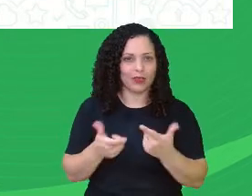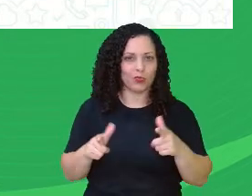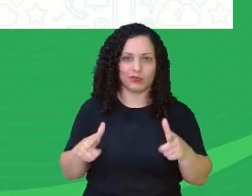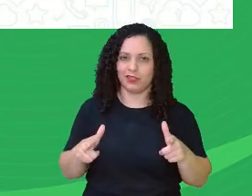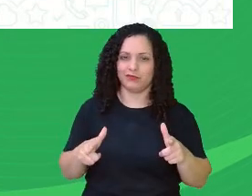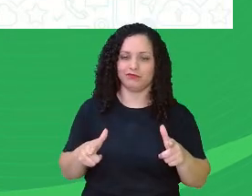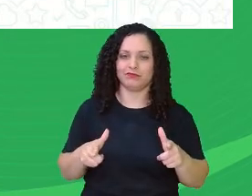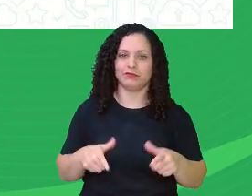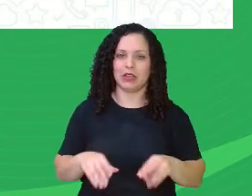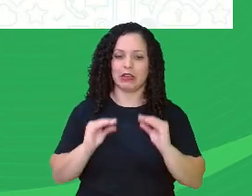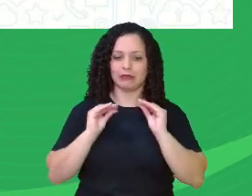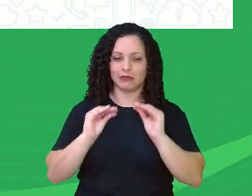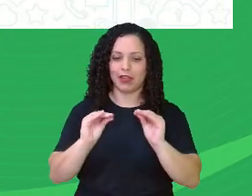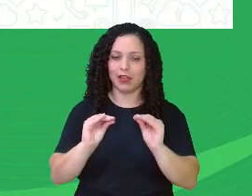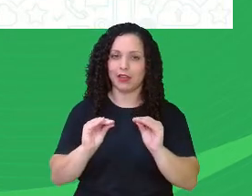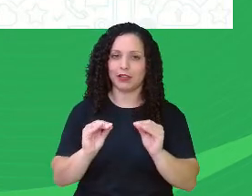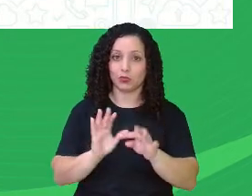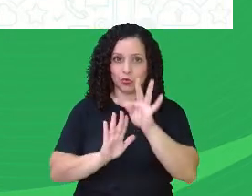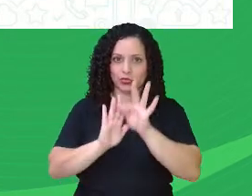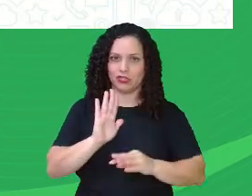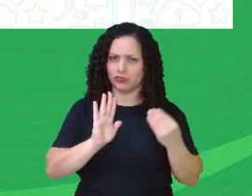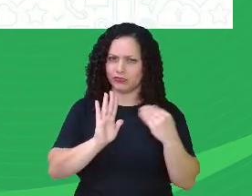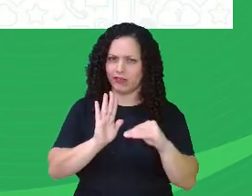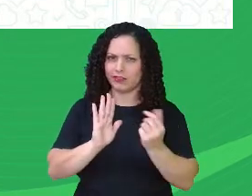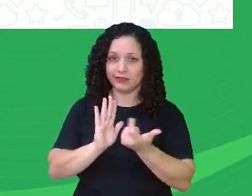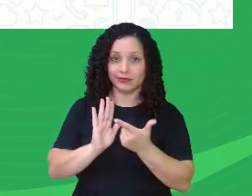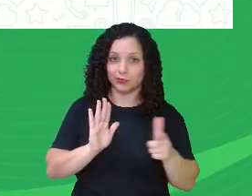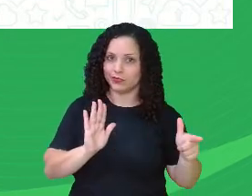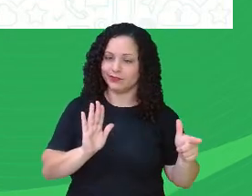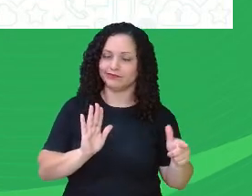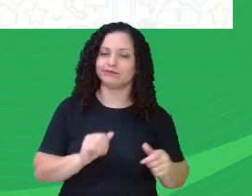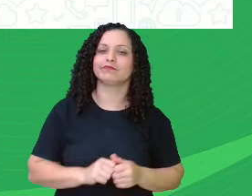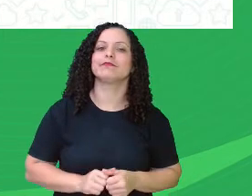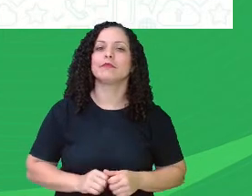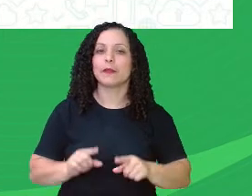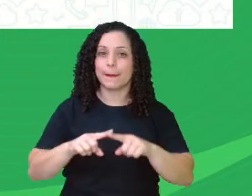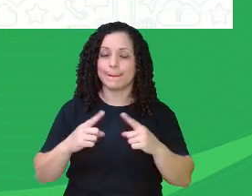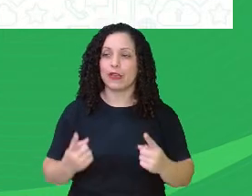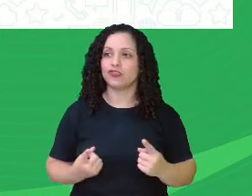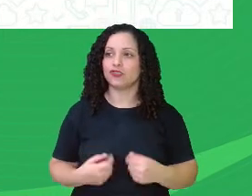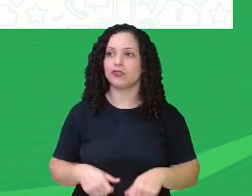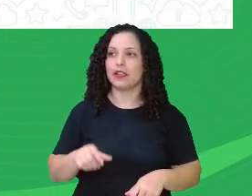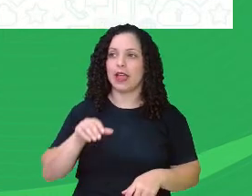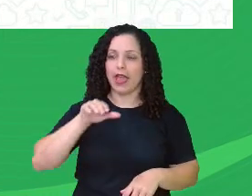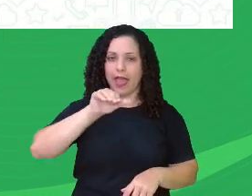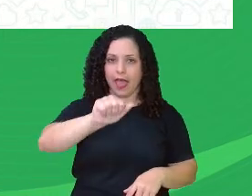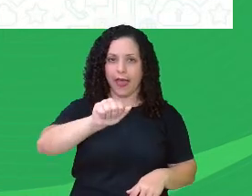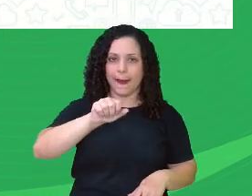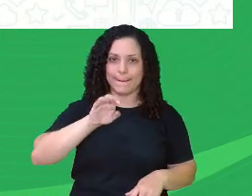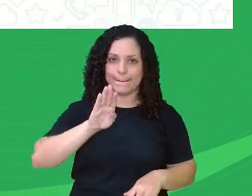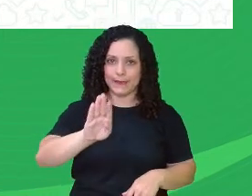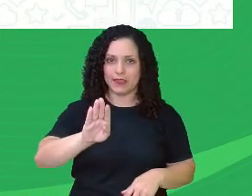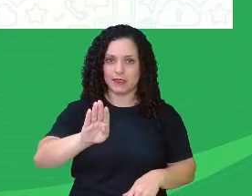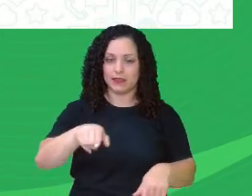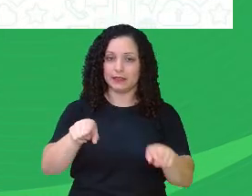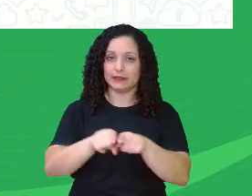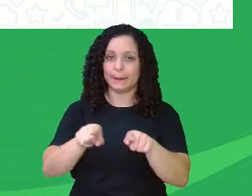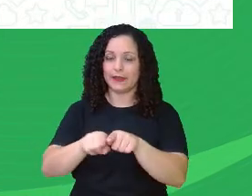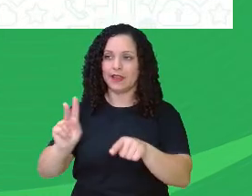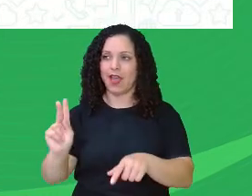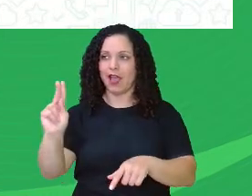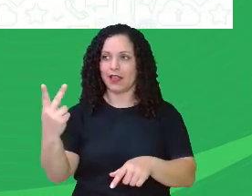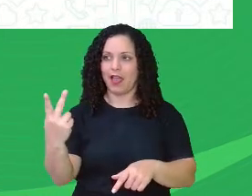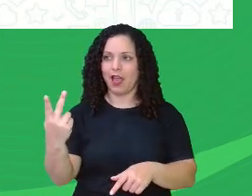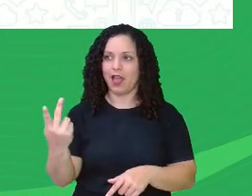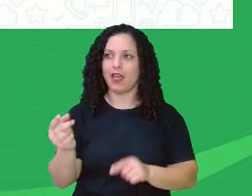lá, prontinho lá no texto. Esse já coloquei, tá bom? Em que A, B e H são respectivamente. Cuidado, essa